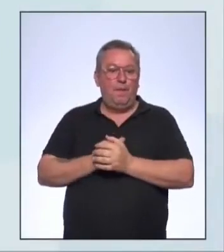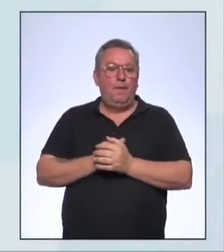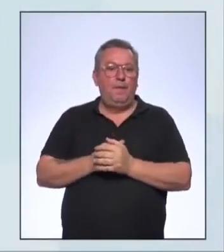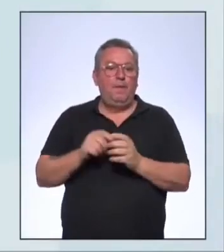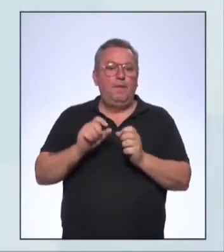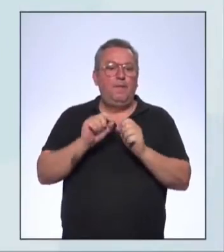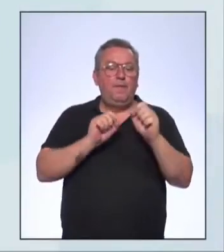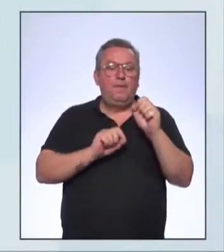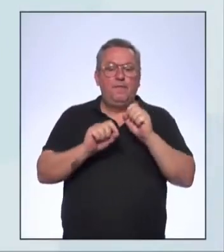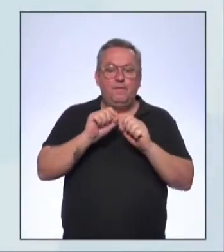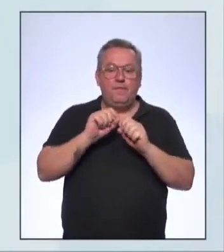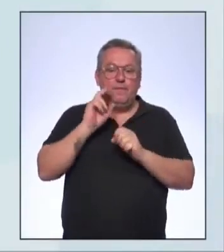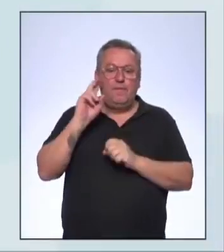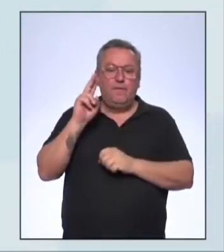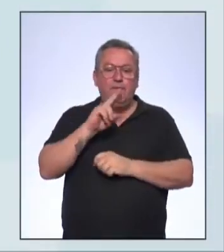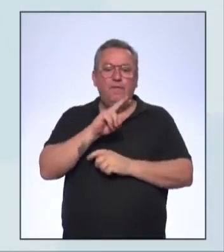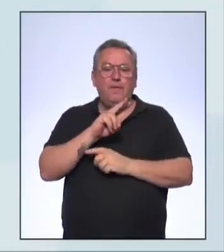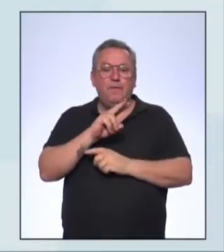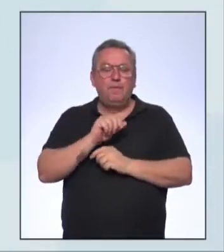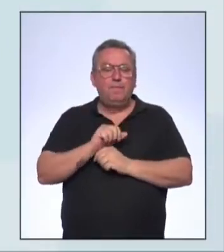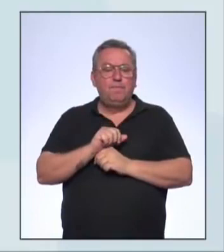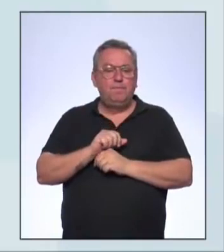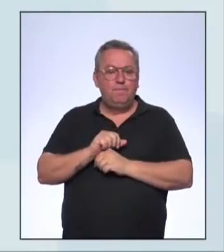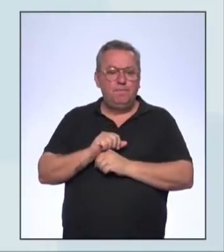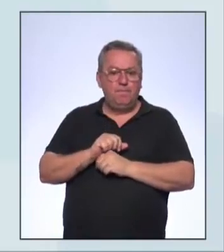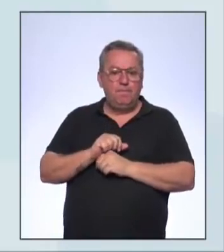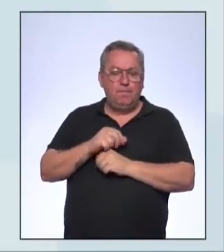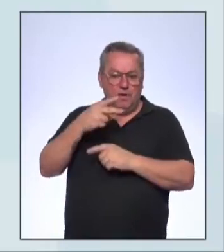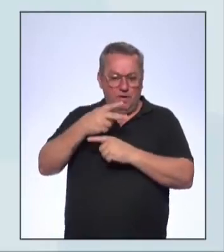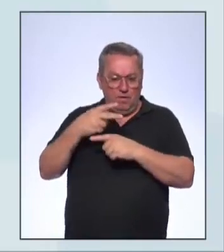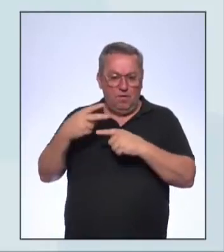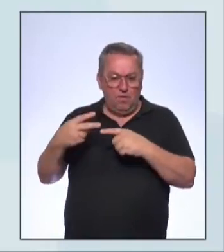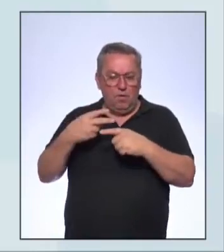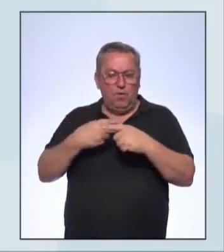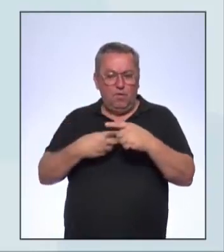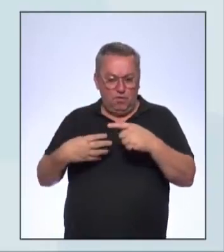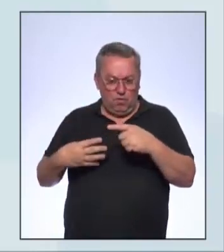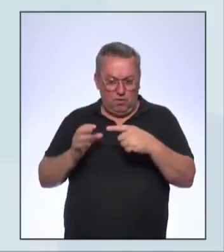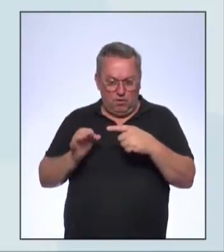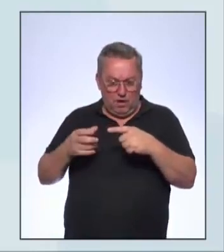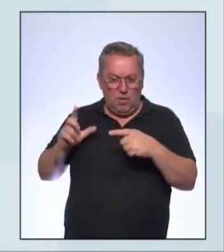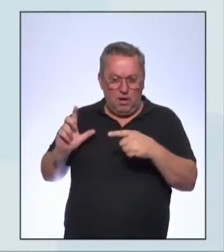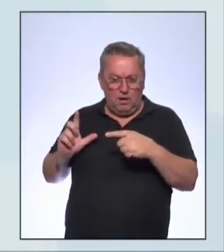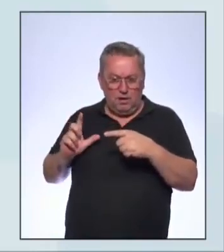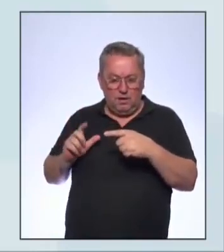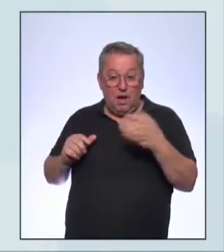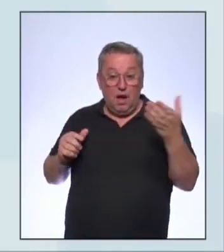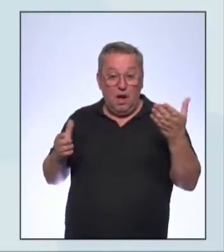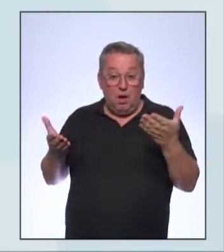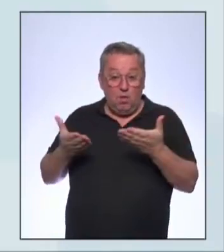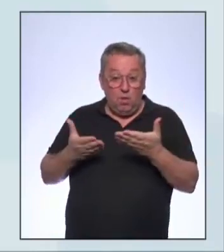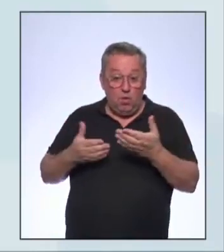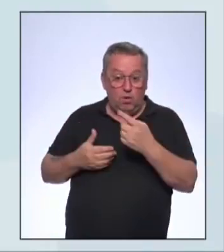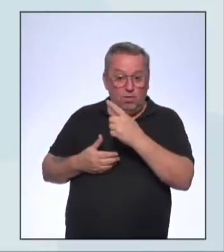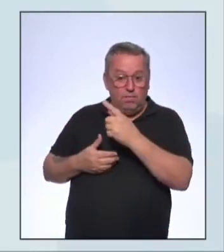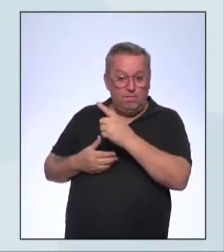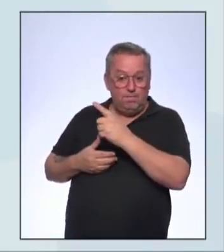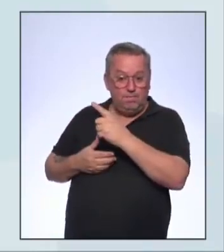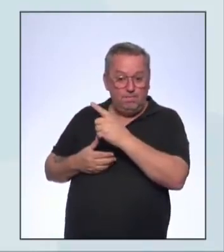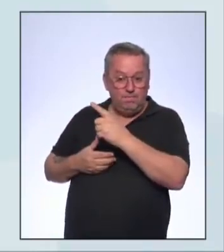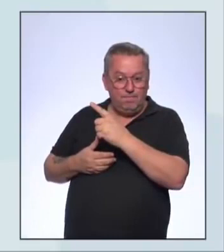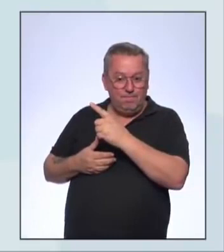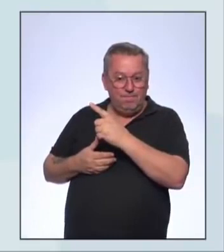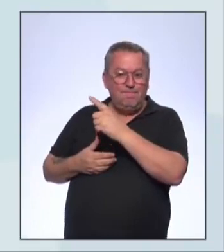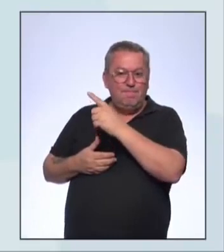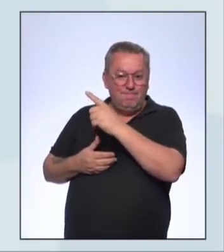interior, e vocês já viram a fração, que era 22 sobre 24 avos. Beleza. Agora eu quero, nós já